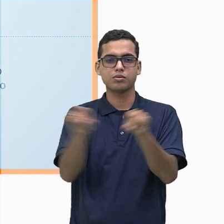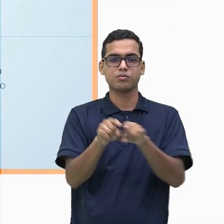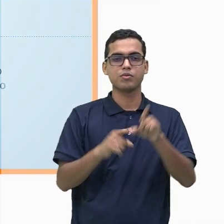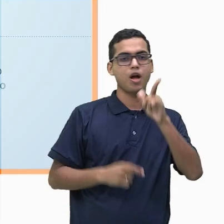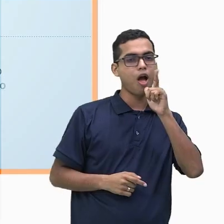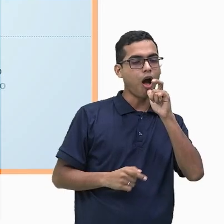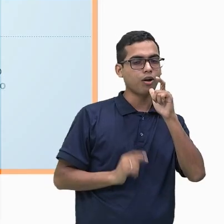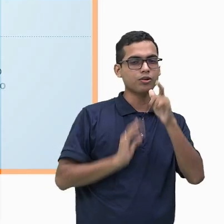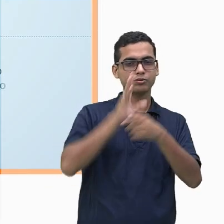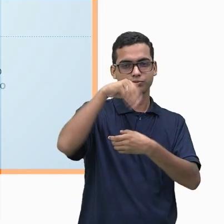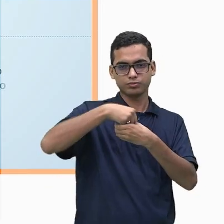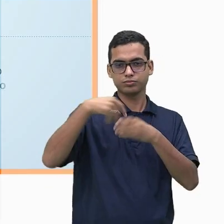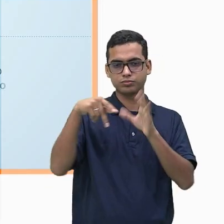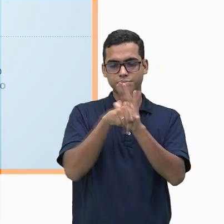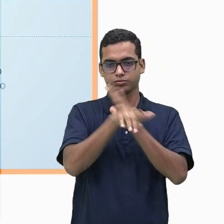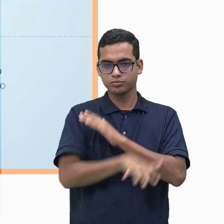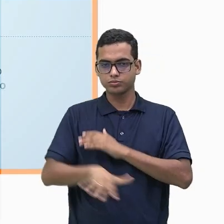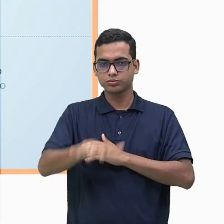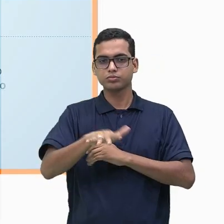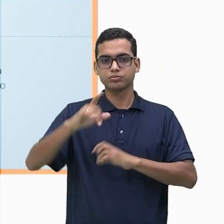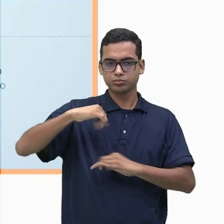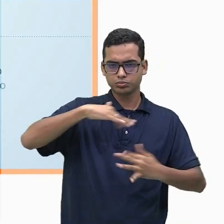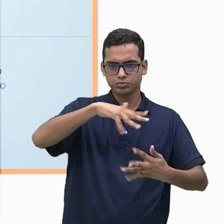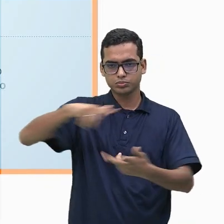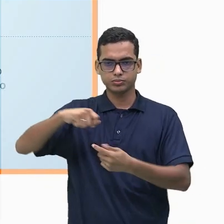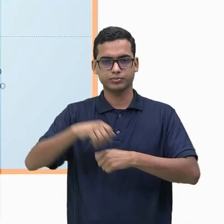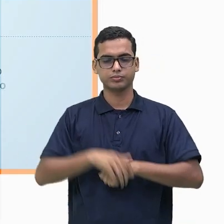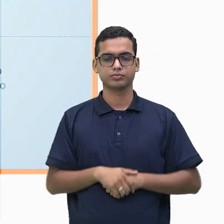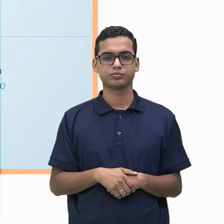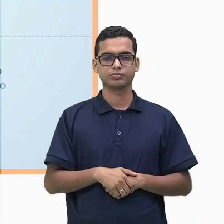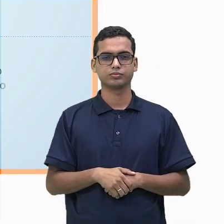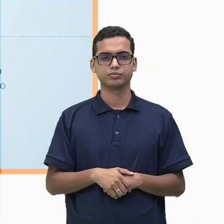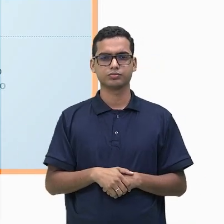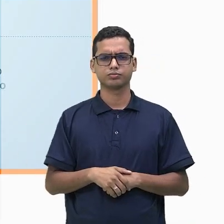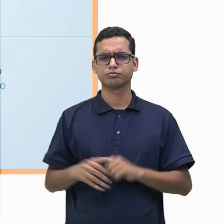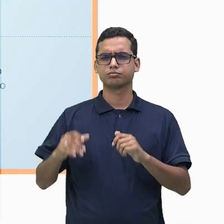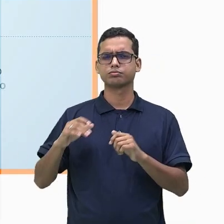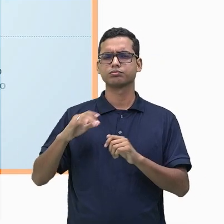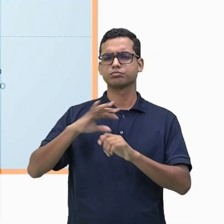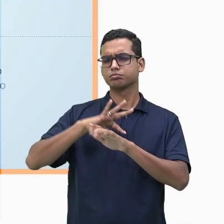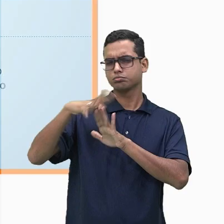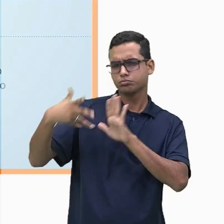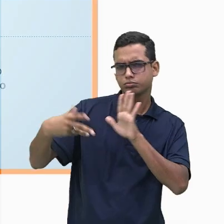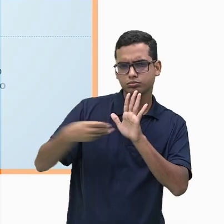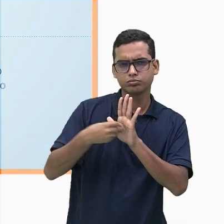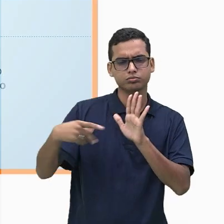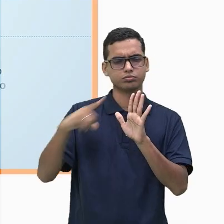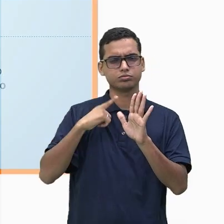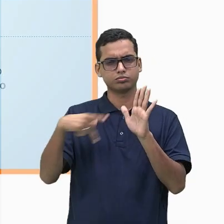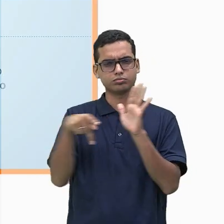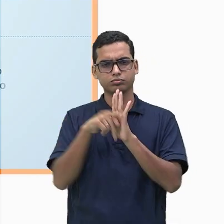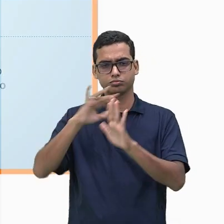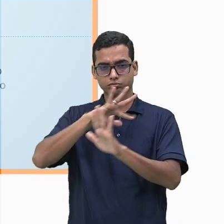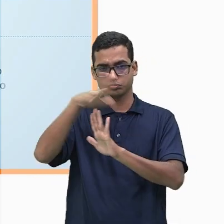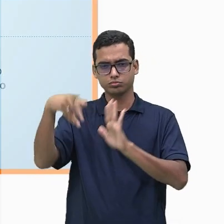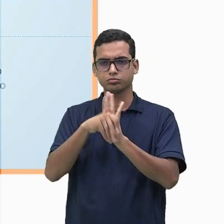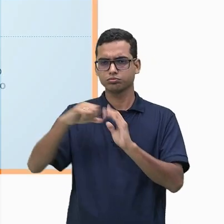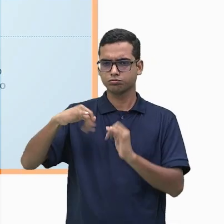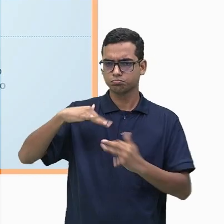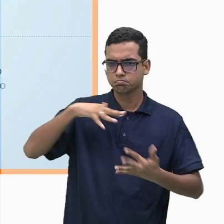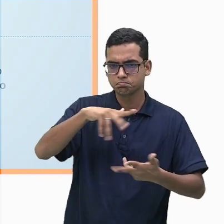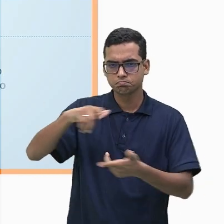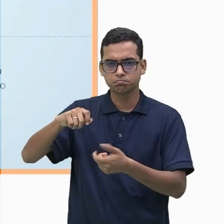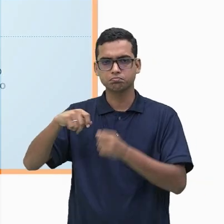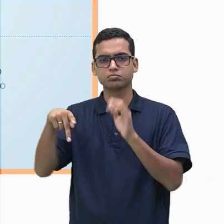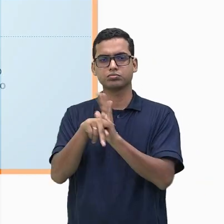mapa, né, como se identifica ali a Amazônia, onde teremos a Amazônia Internacional, lembrando que a Amazônia não está